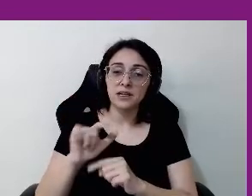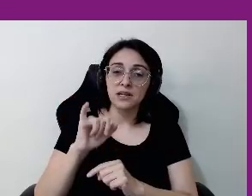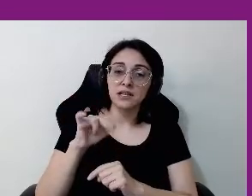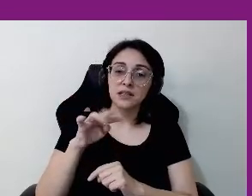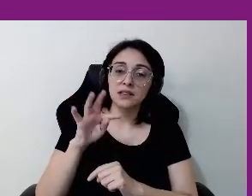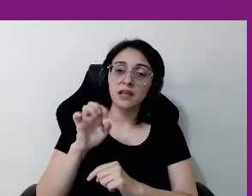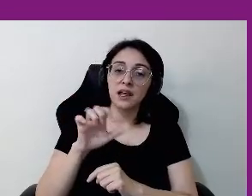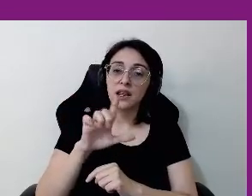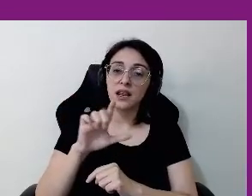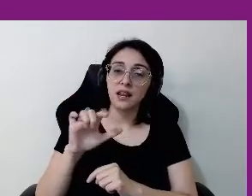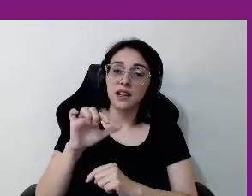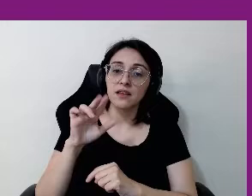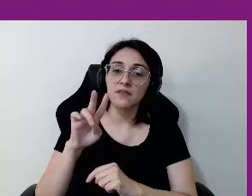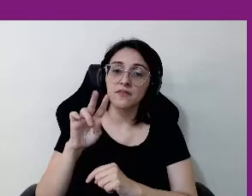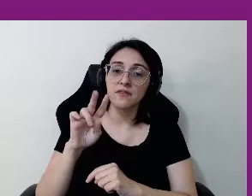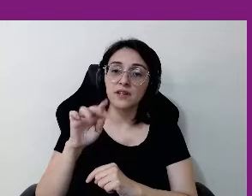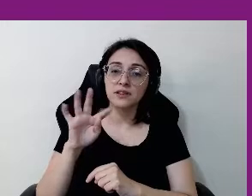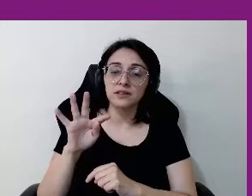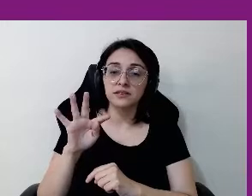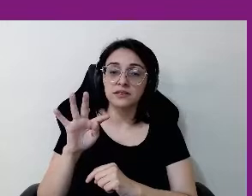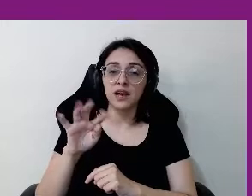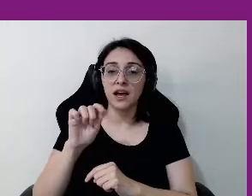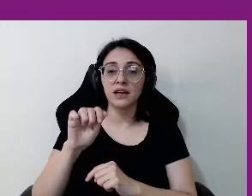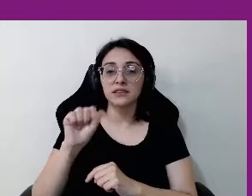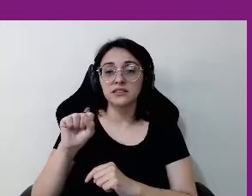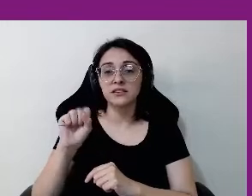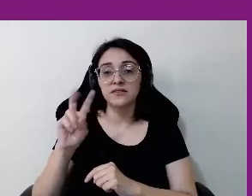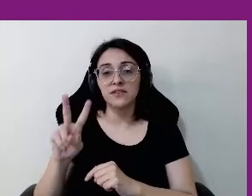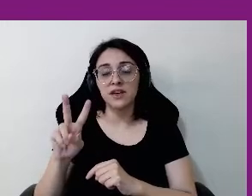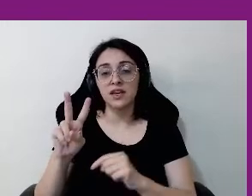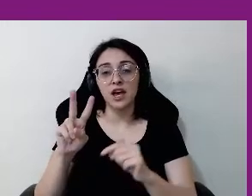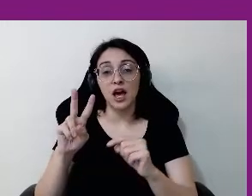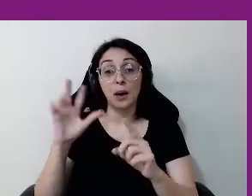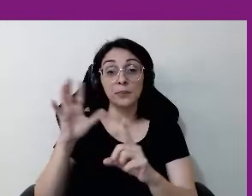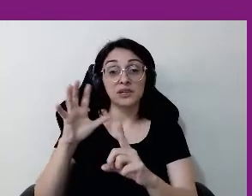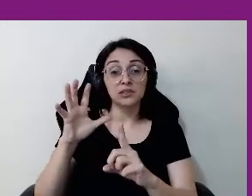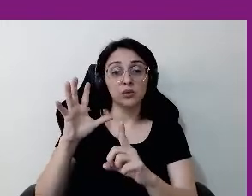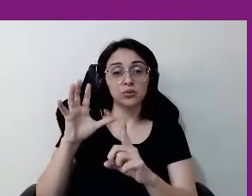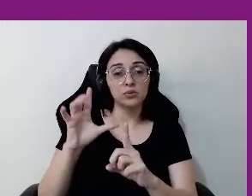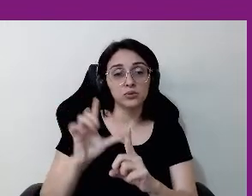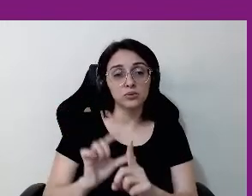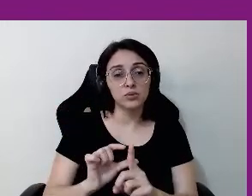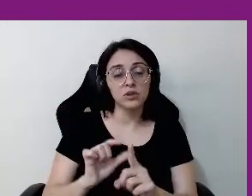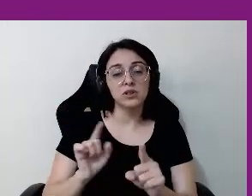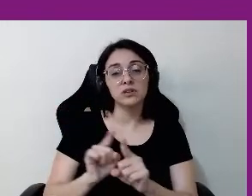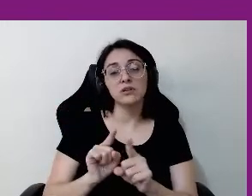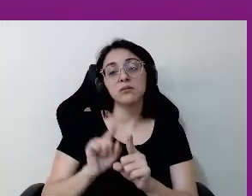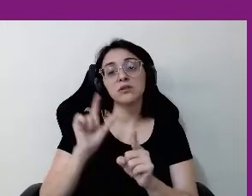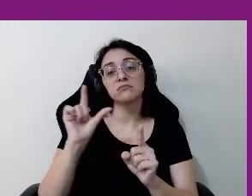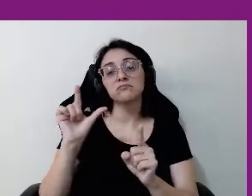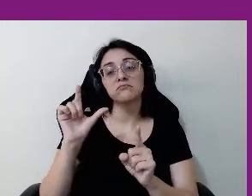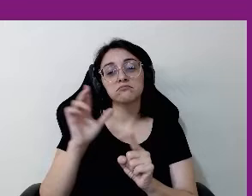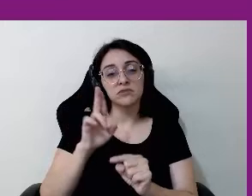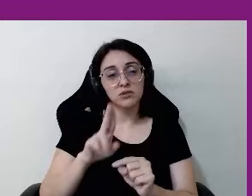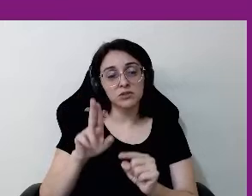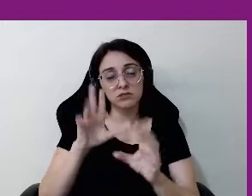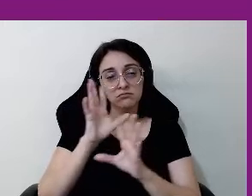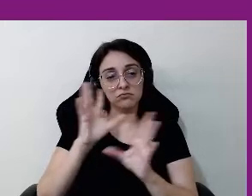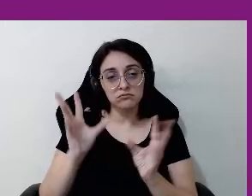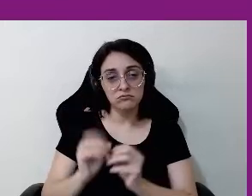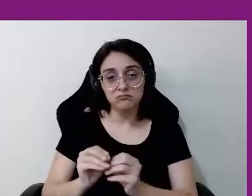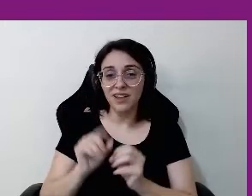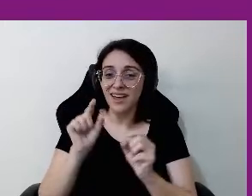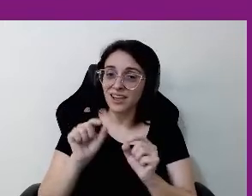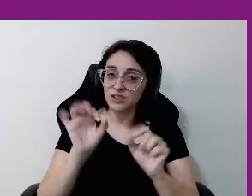IntelliVent ASV. E também a potência mecânica cai com o uso do IntelliVent. Então, podemos dizer no final que